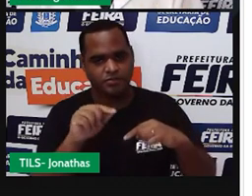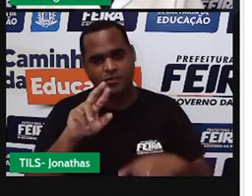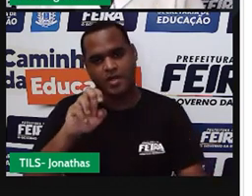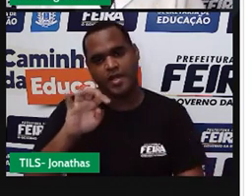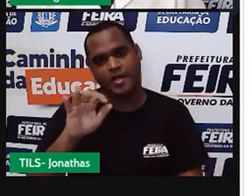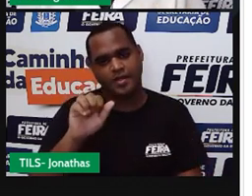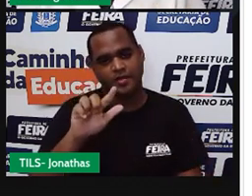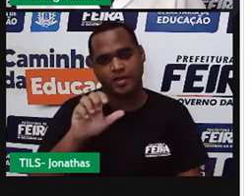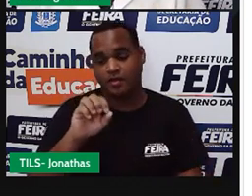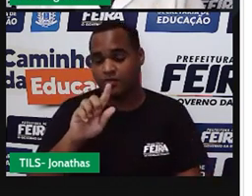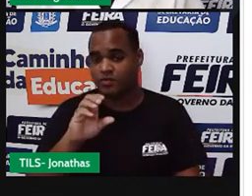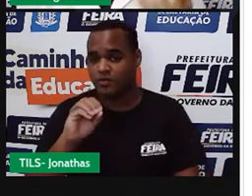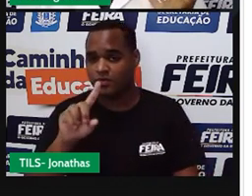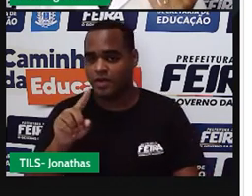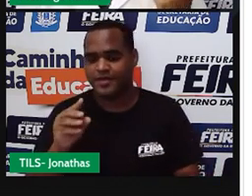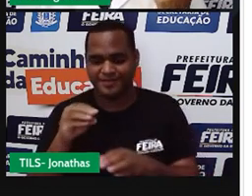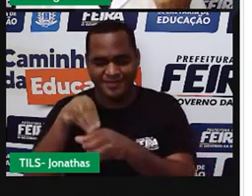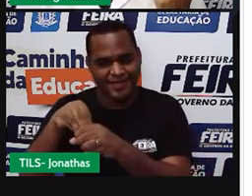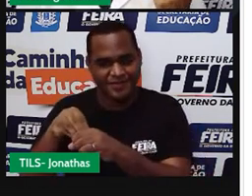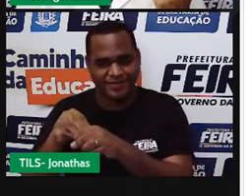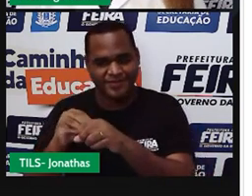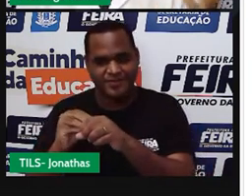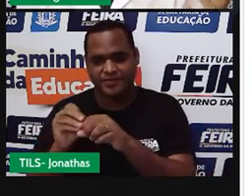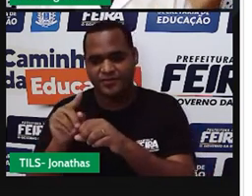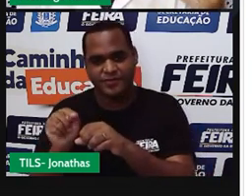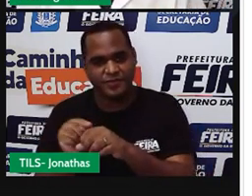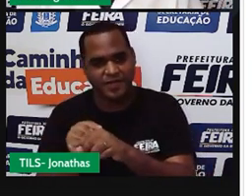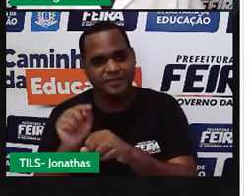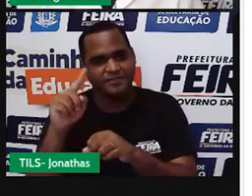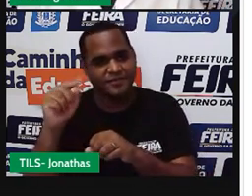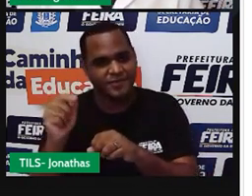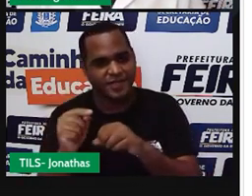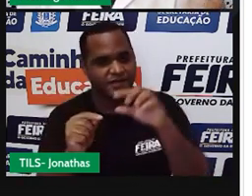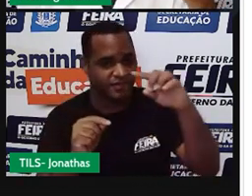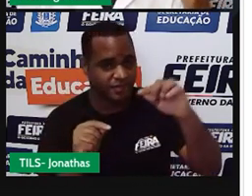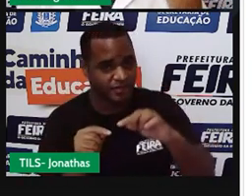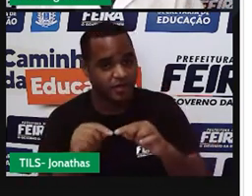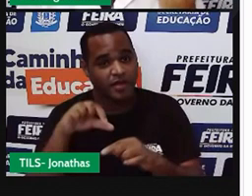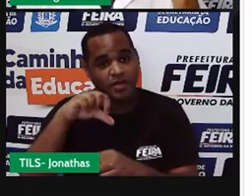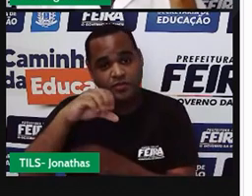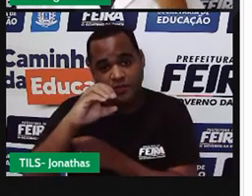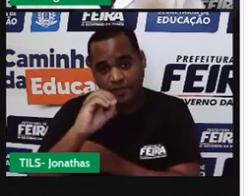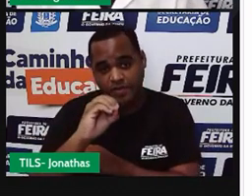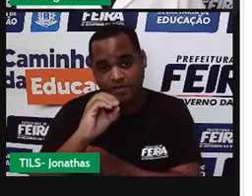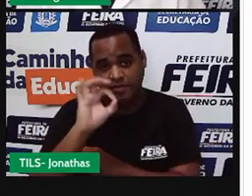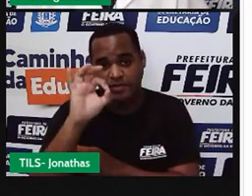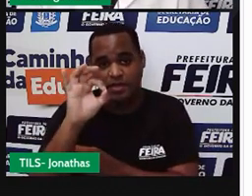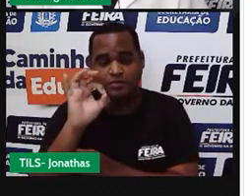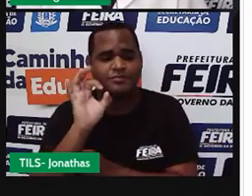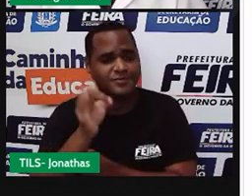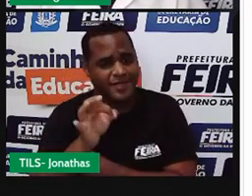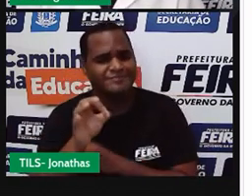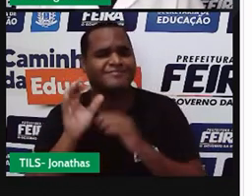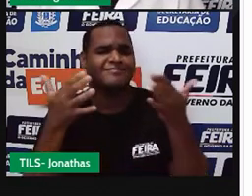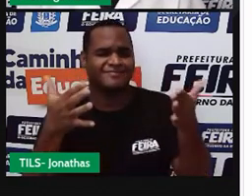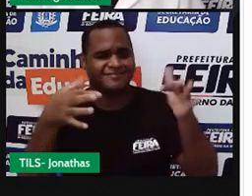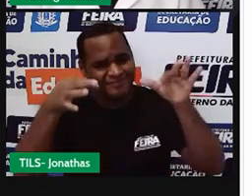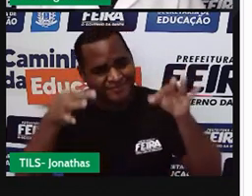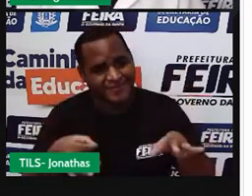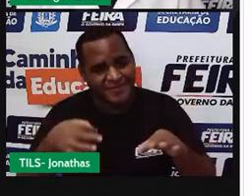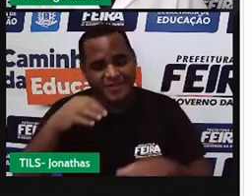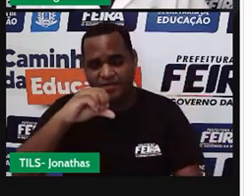internos do quadrado O que é são de 90 graus com certeza galerinha